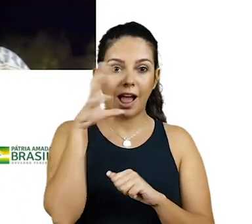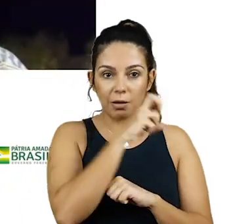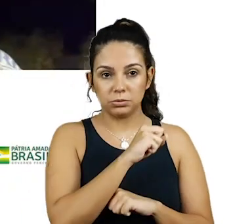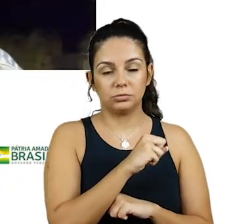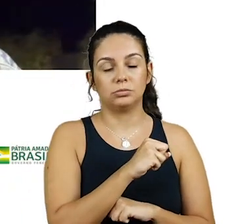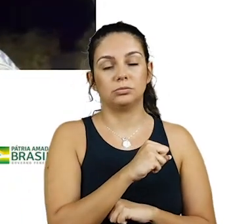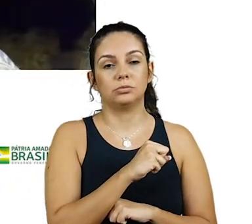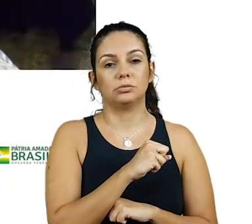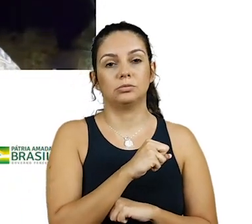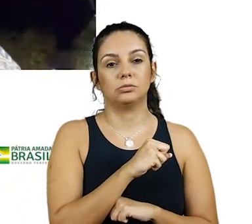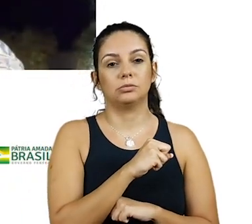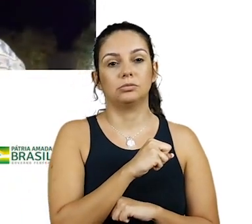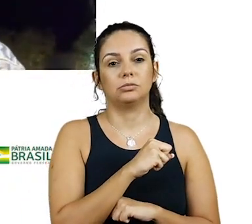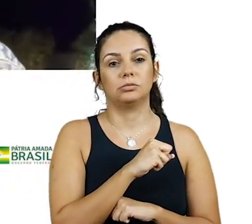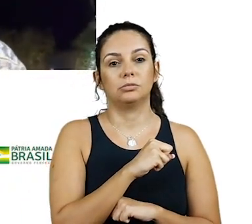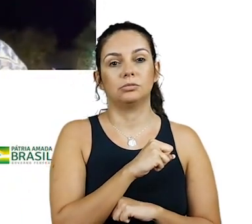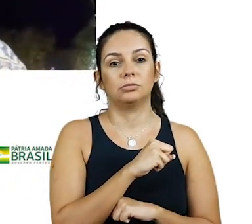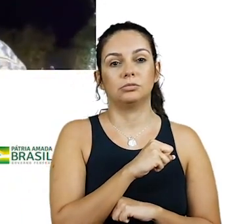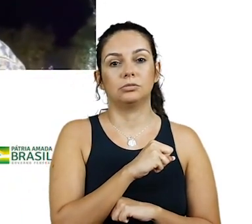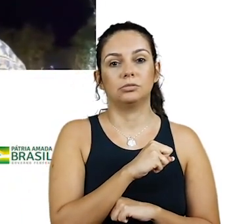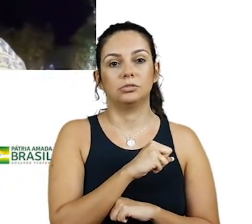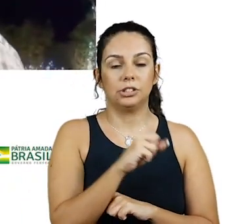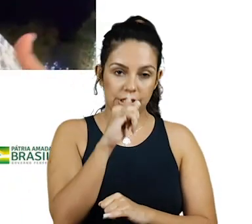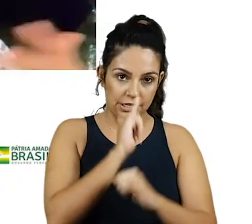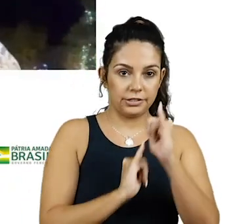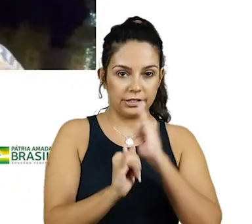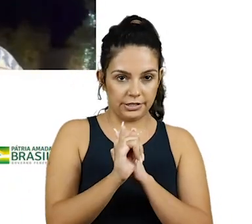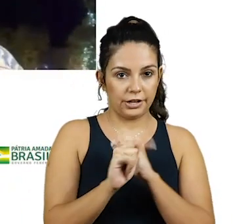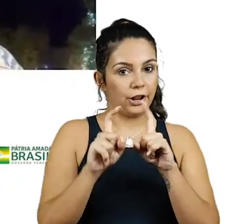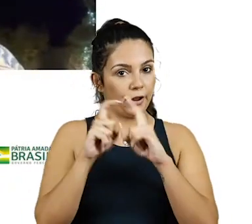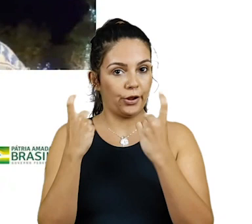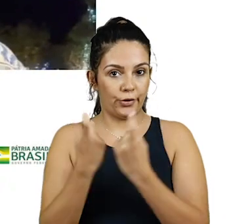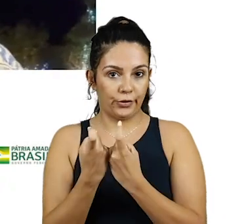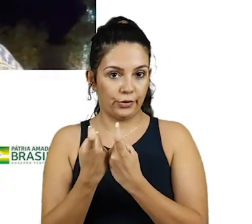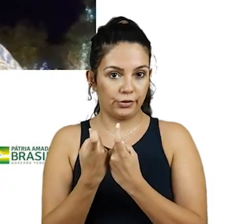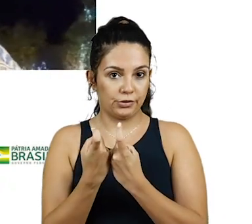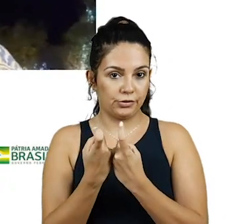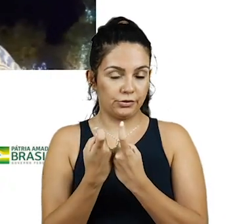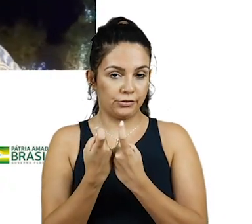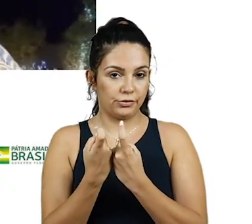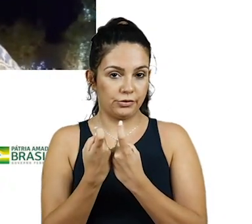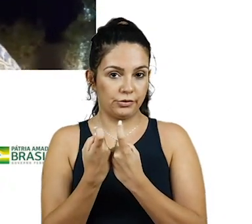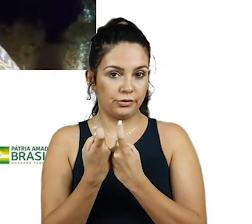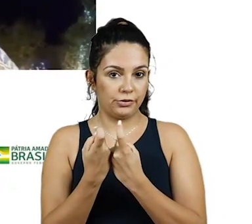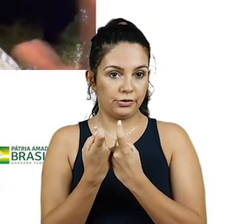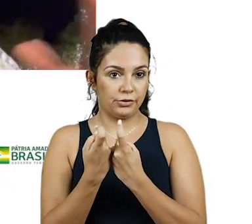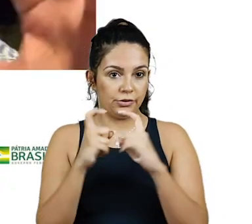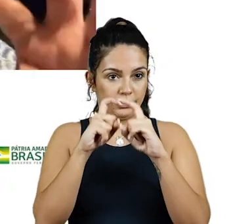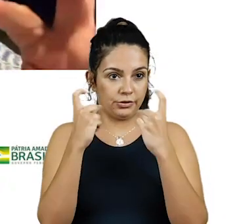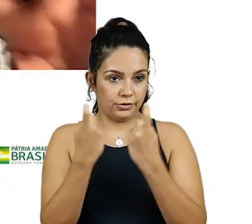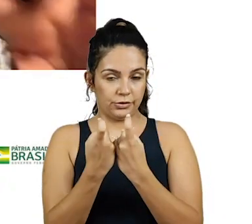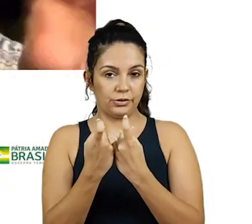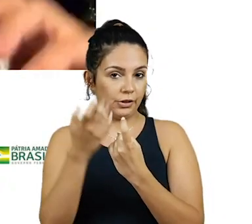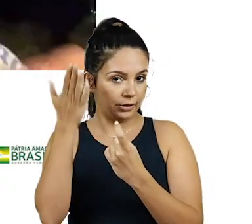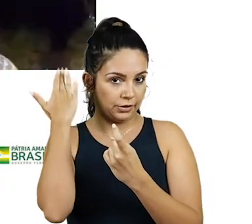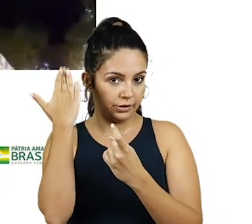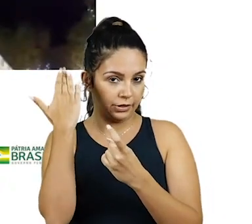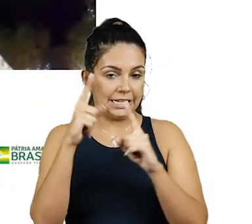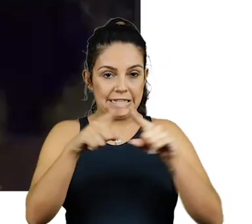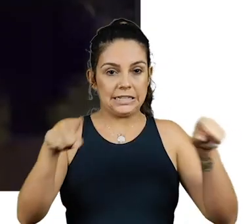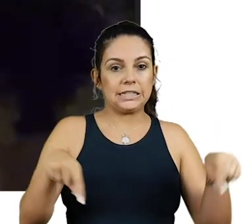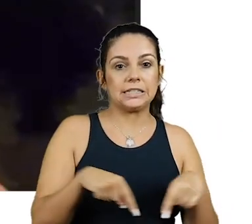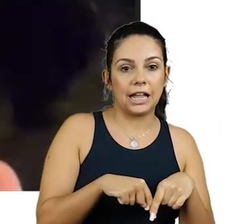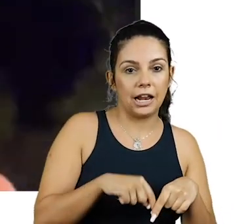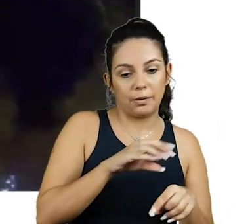rápido a uma rotina digital, a reuniões que eram de salas